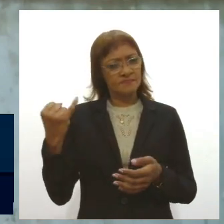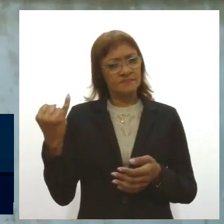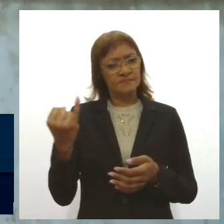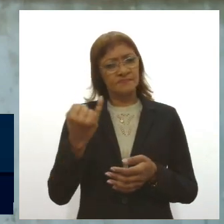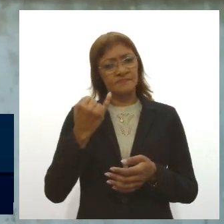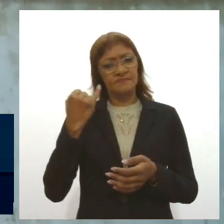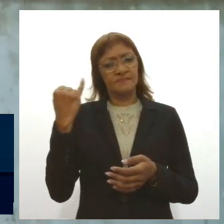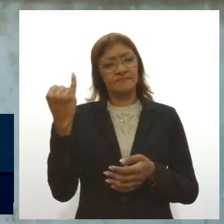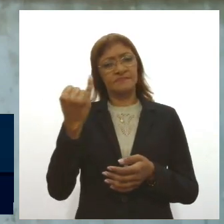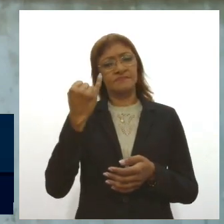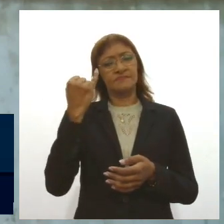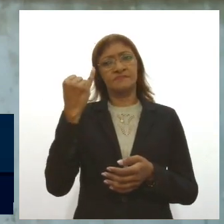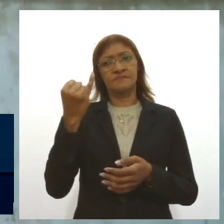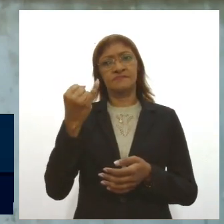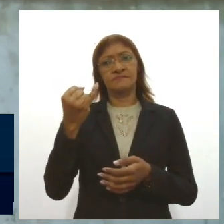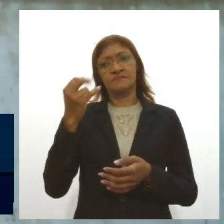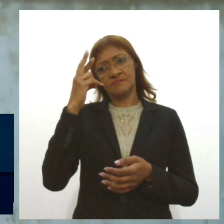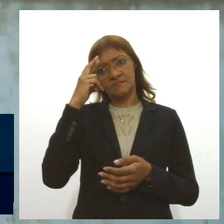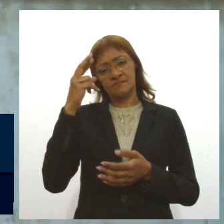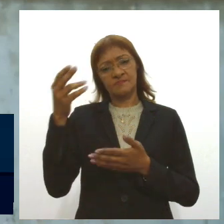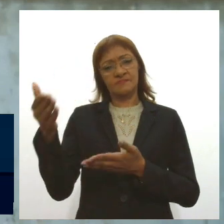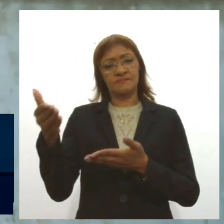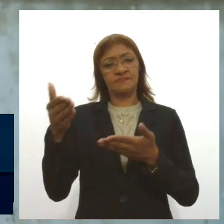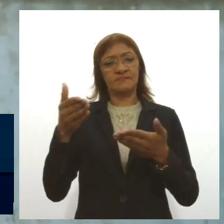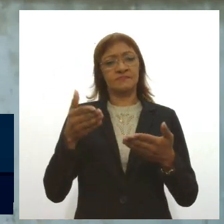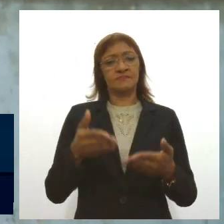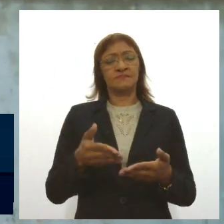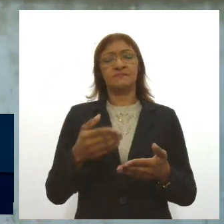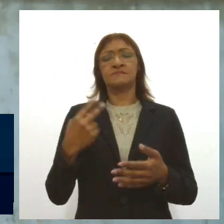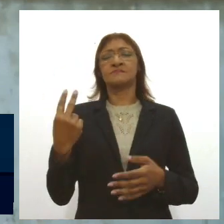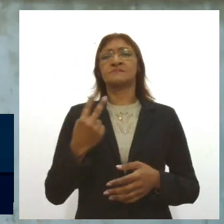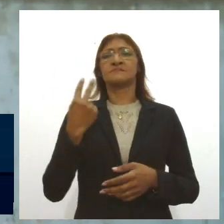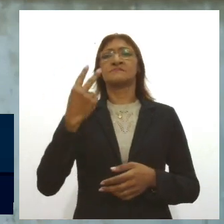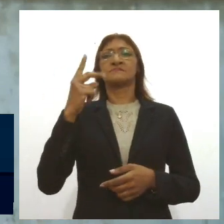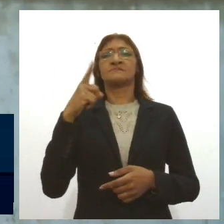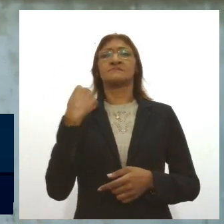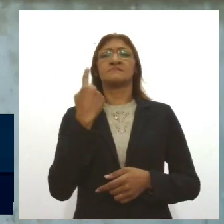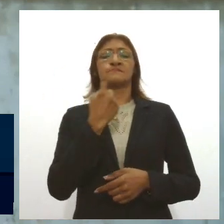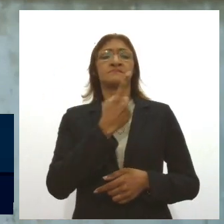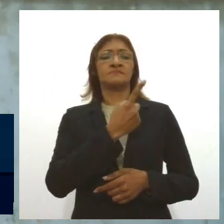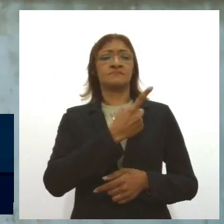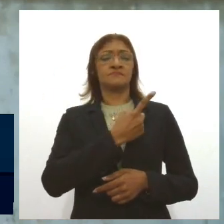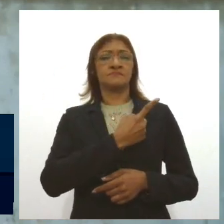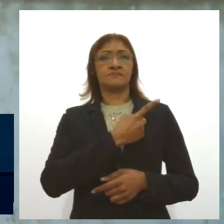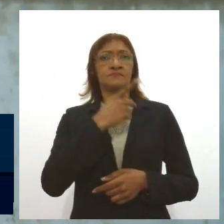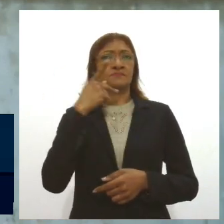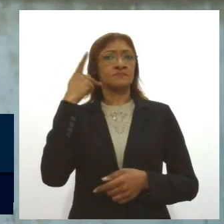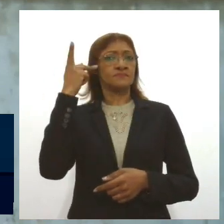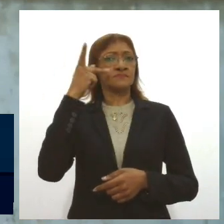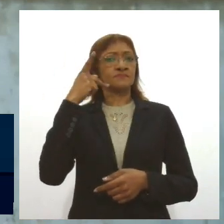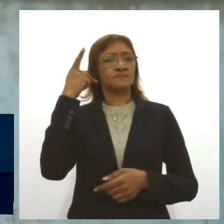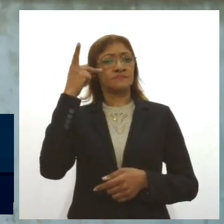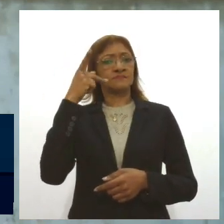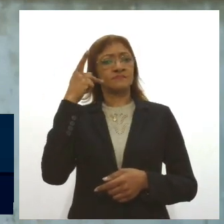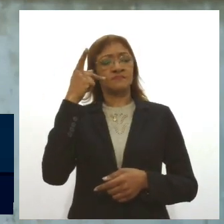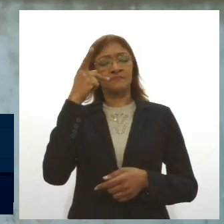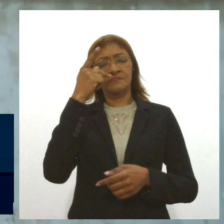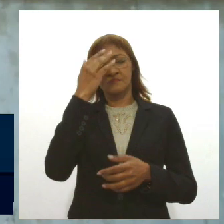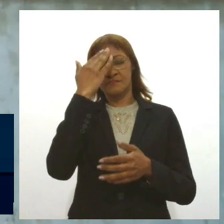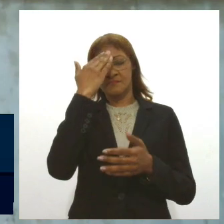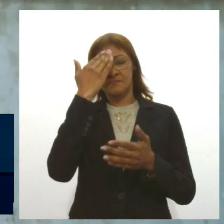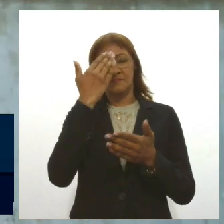essa vinda do senhor aqui enriquece a todos nós parlamentares e eu tenho certeza também a todos